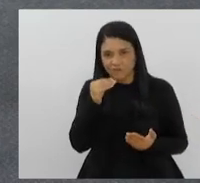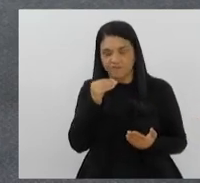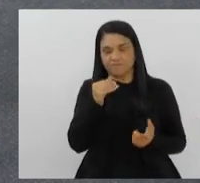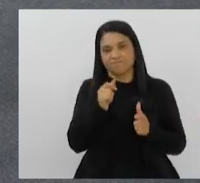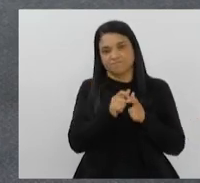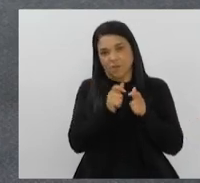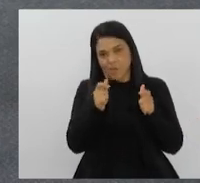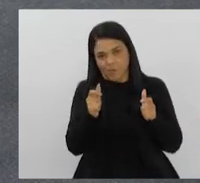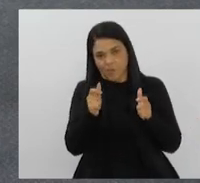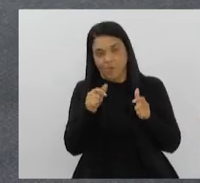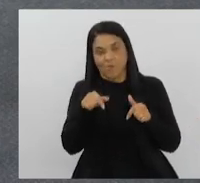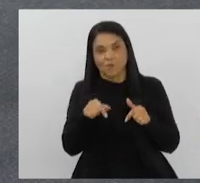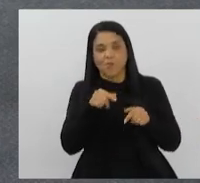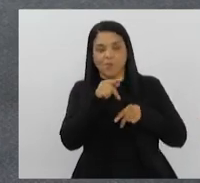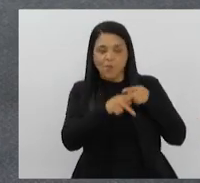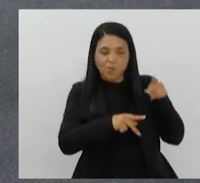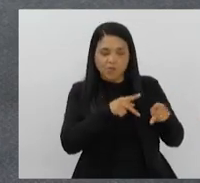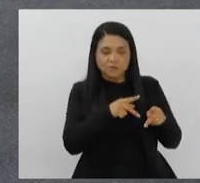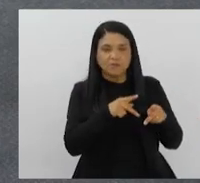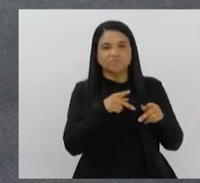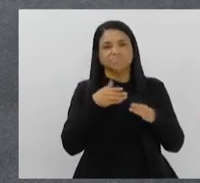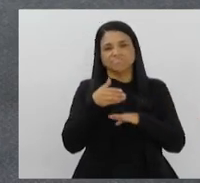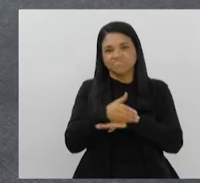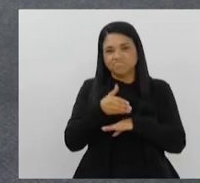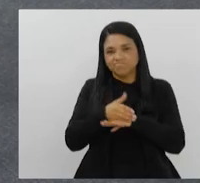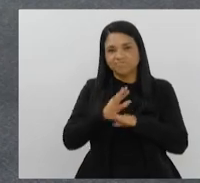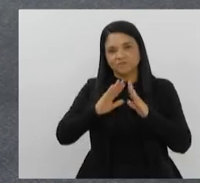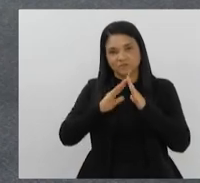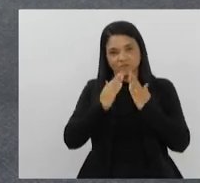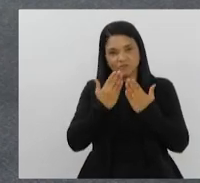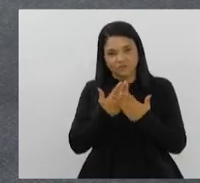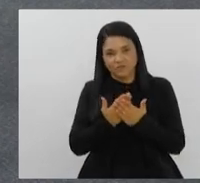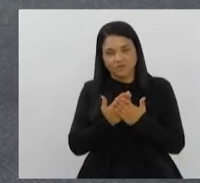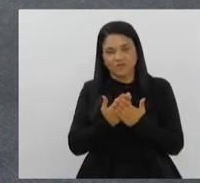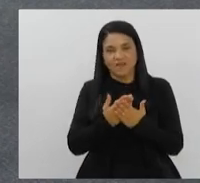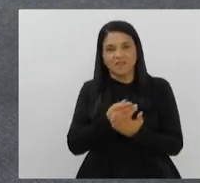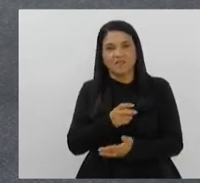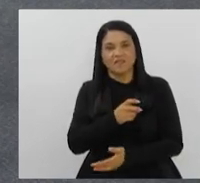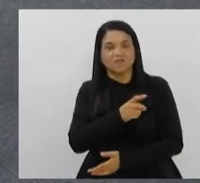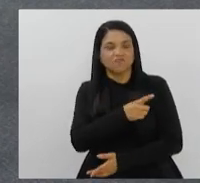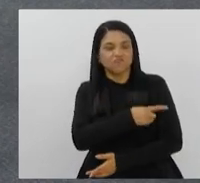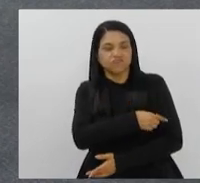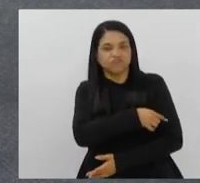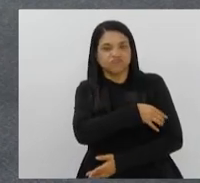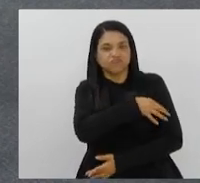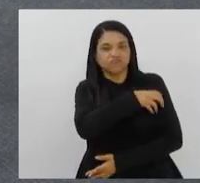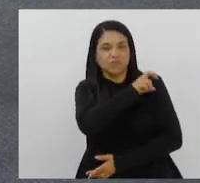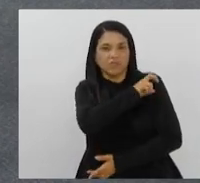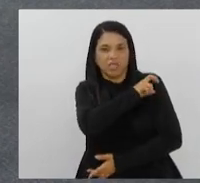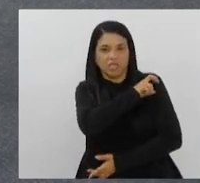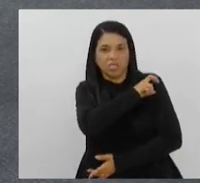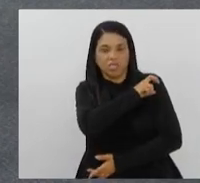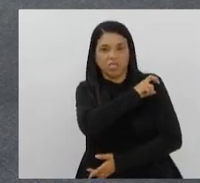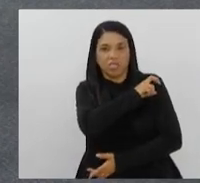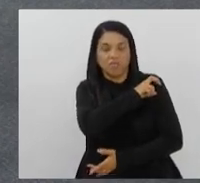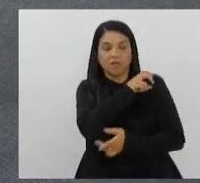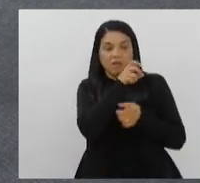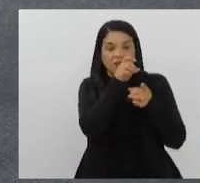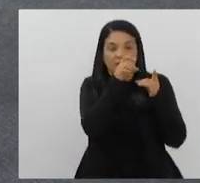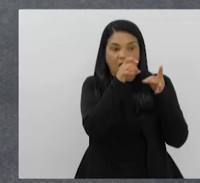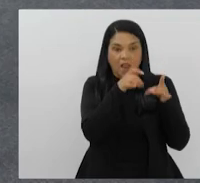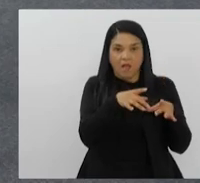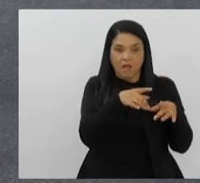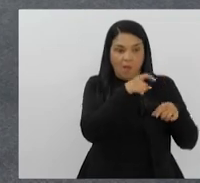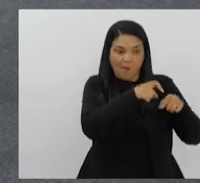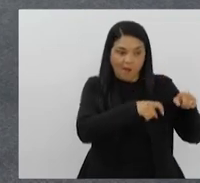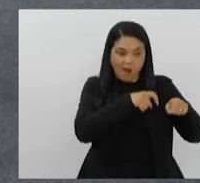casos, o nosso povo vai para a escola, frequenta até o quinto ano e depois tem que sair do campo para ter